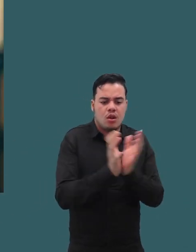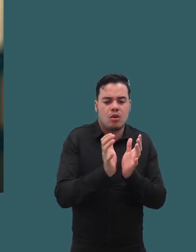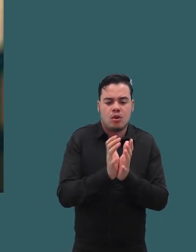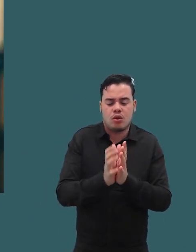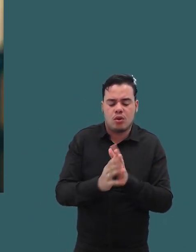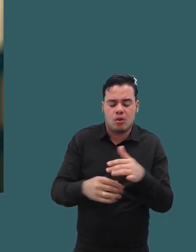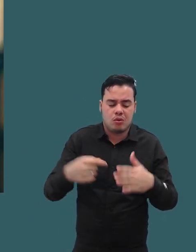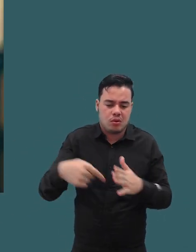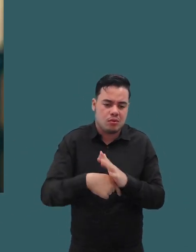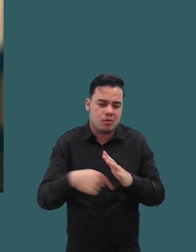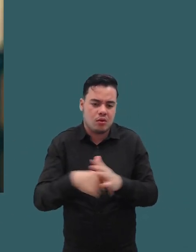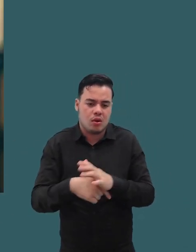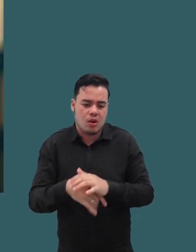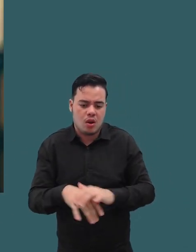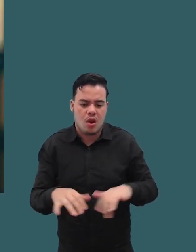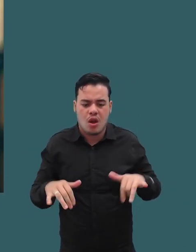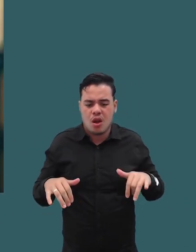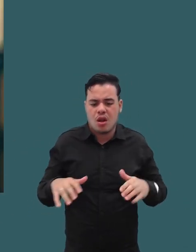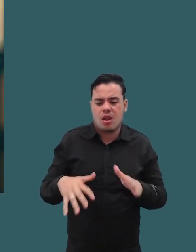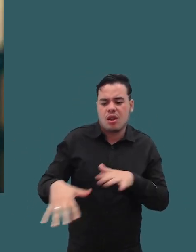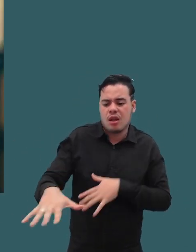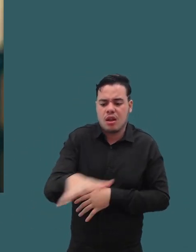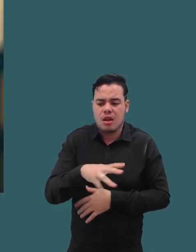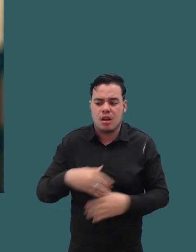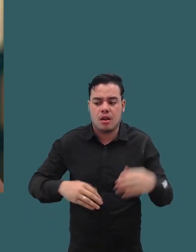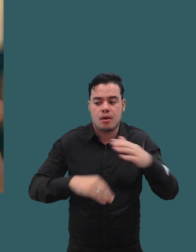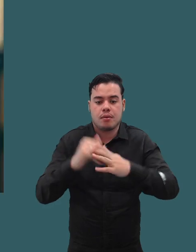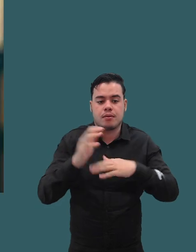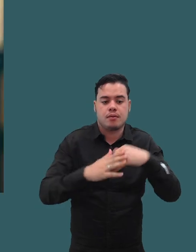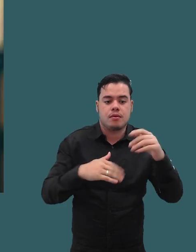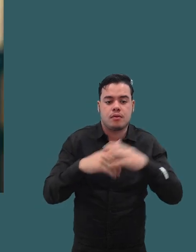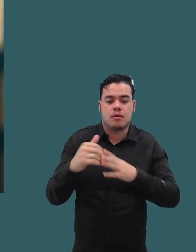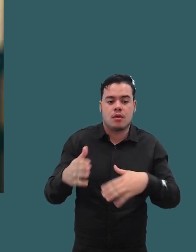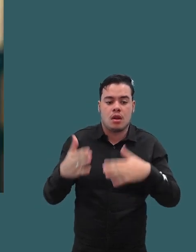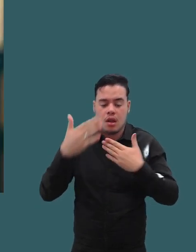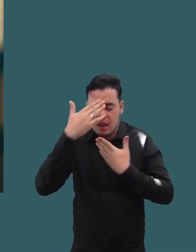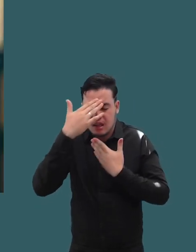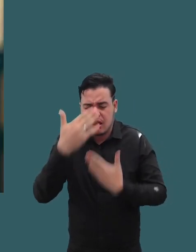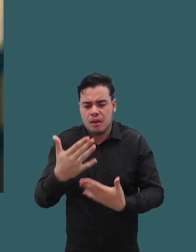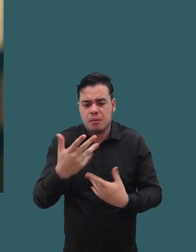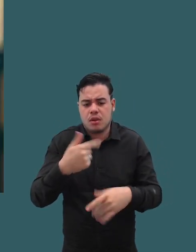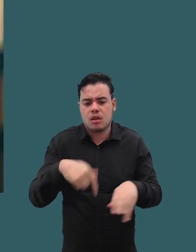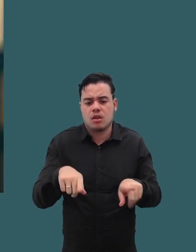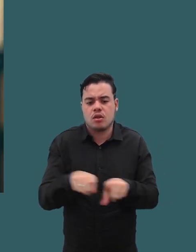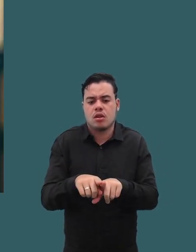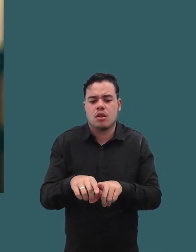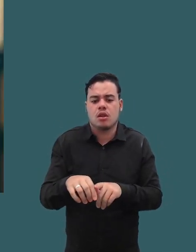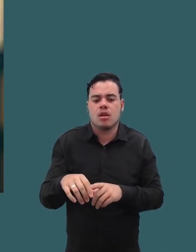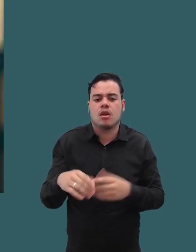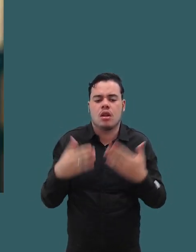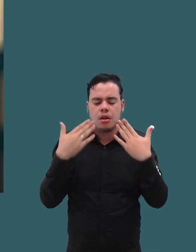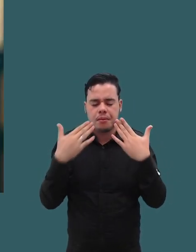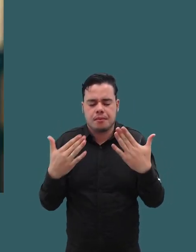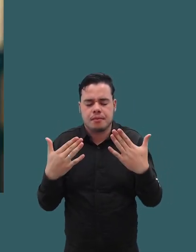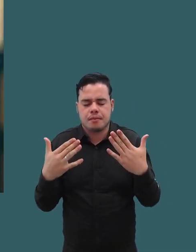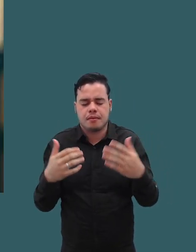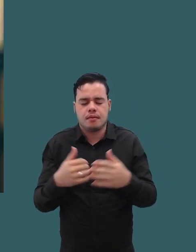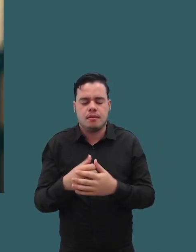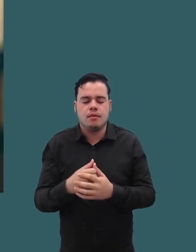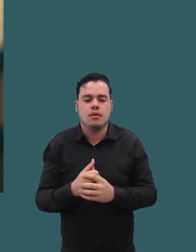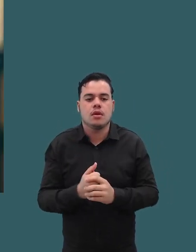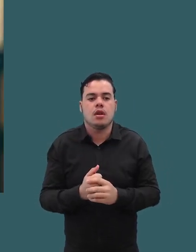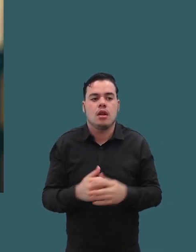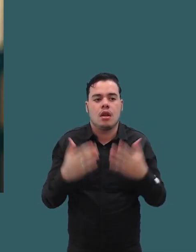mercado profissional, porque eles inspiram pautas, eles apresentam nos seus levantamentos sobre cobertura jornalística nessas